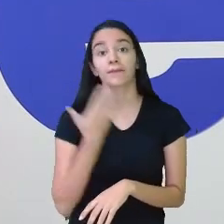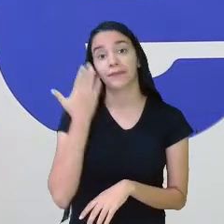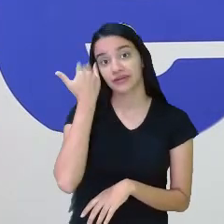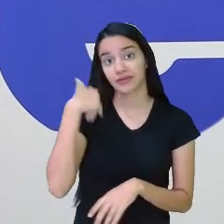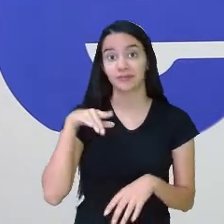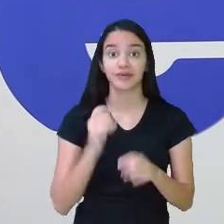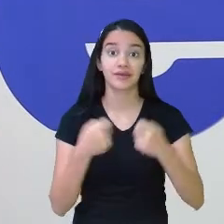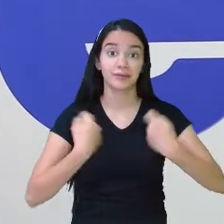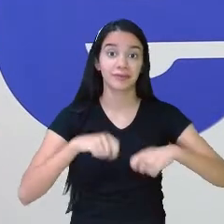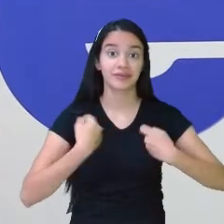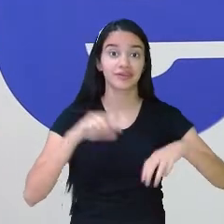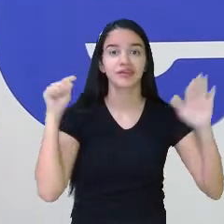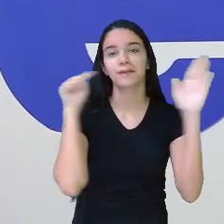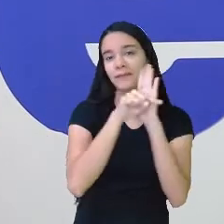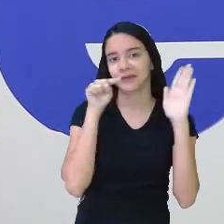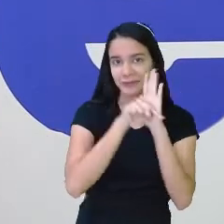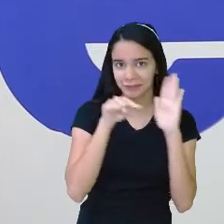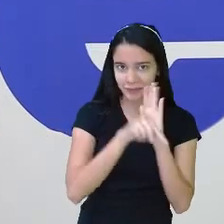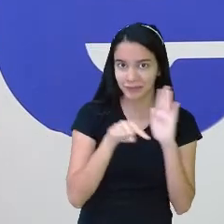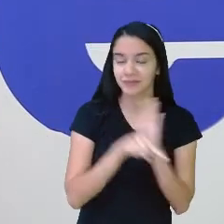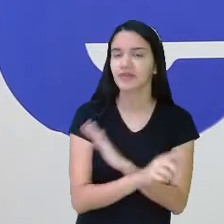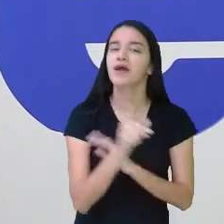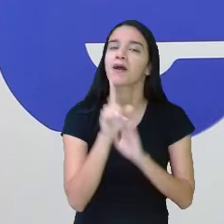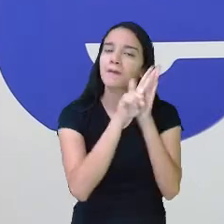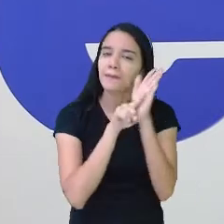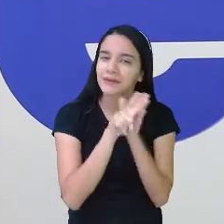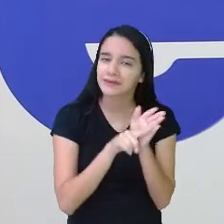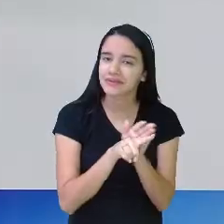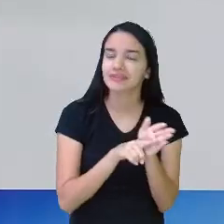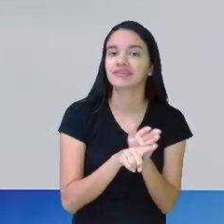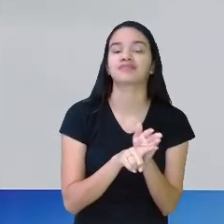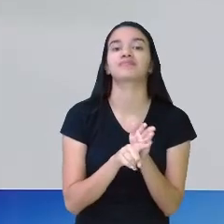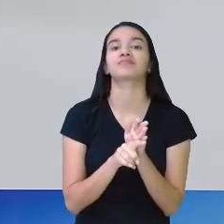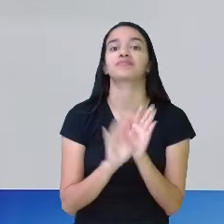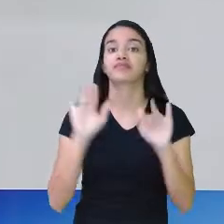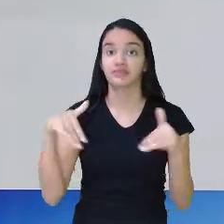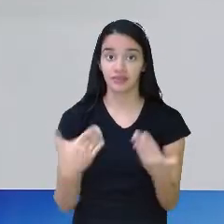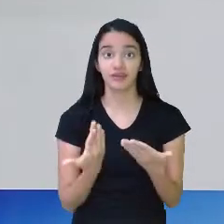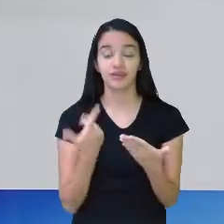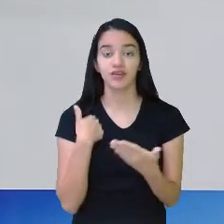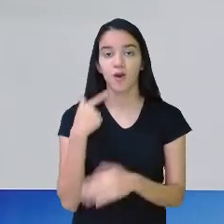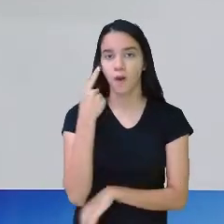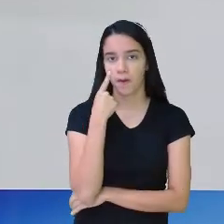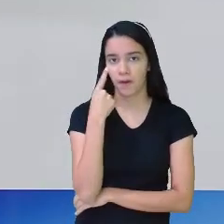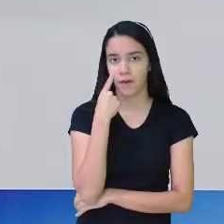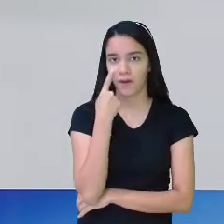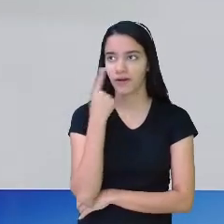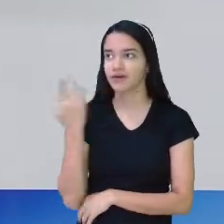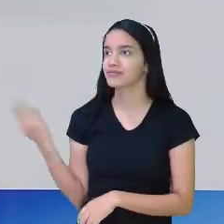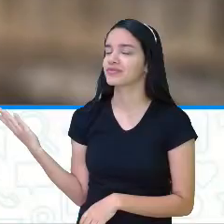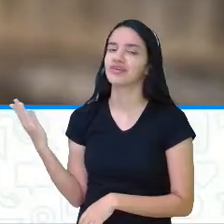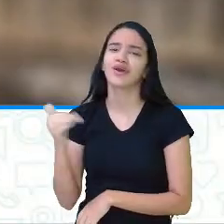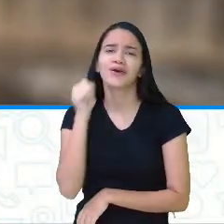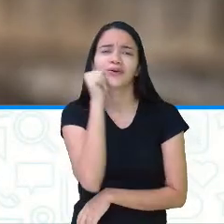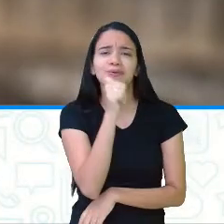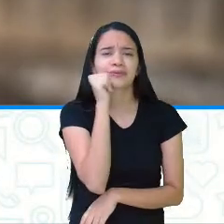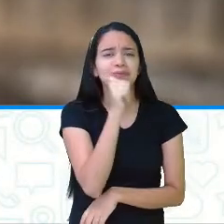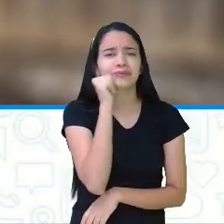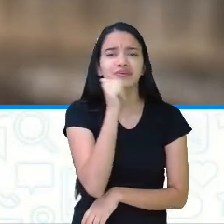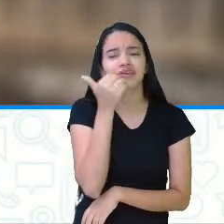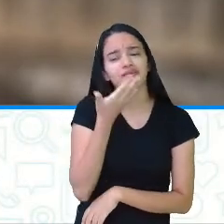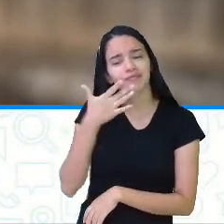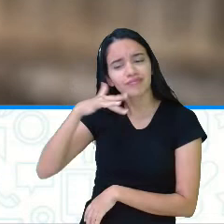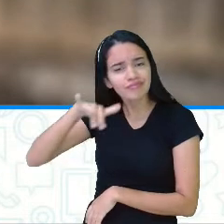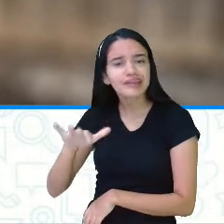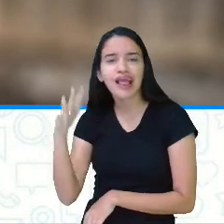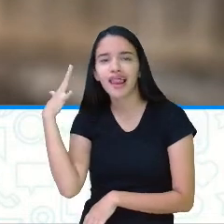gente precisa perguntar, É verdade, pesquisar. isso mesmo. Então, olha só que mocinha linda que eu trouxe